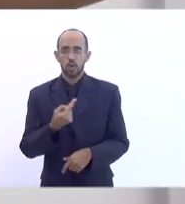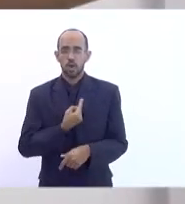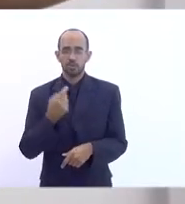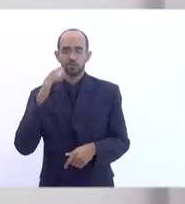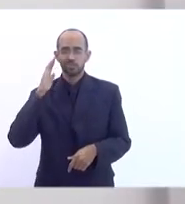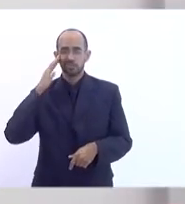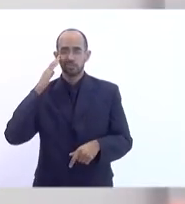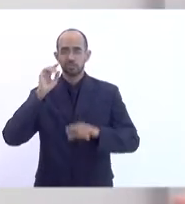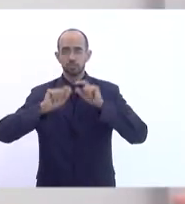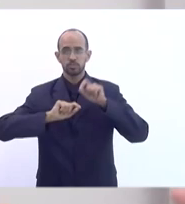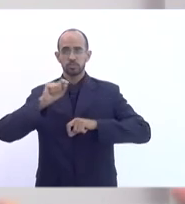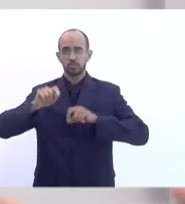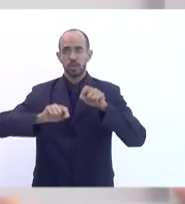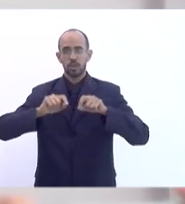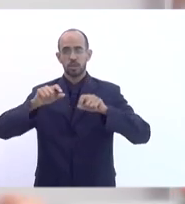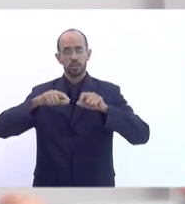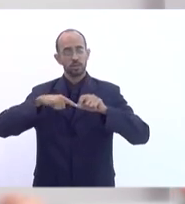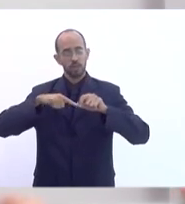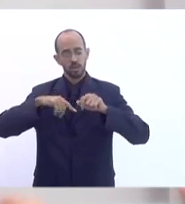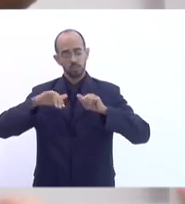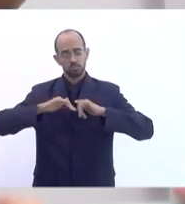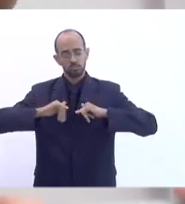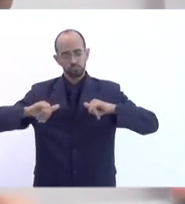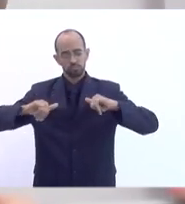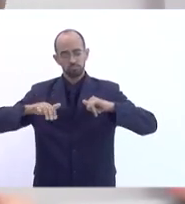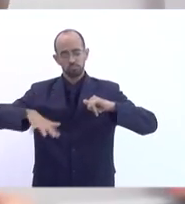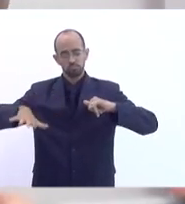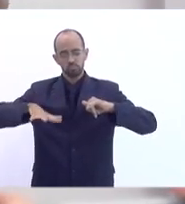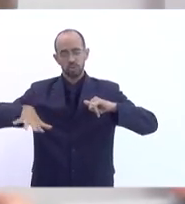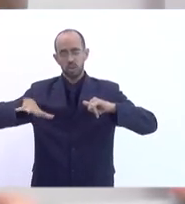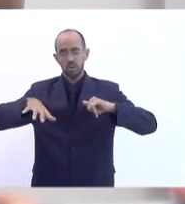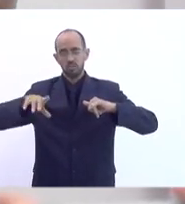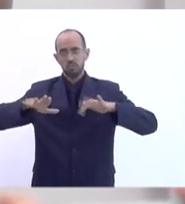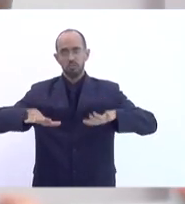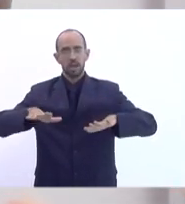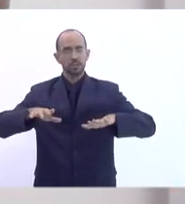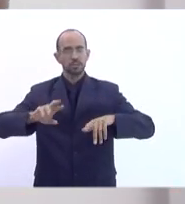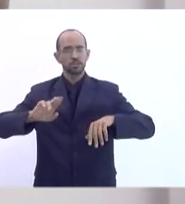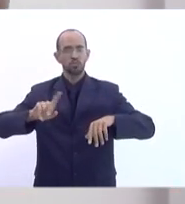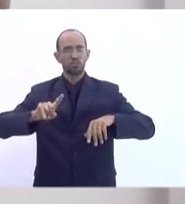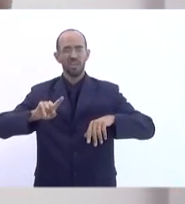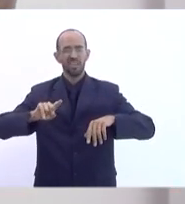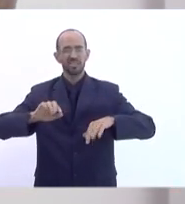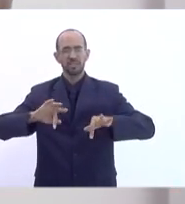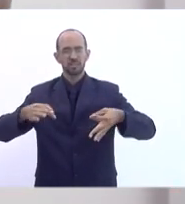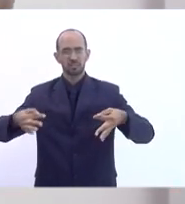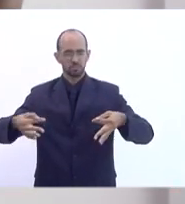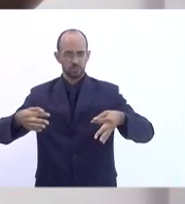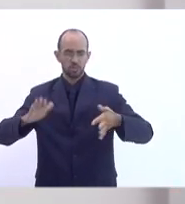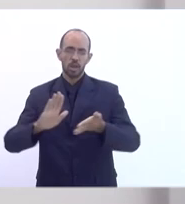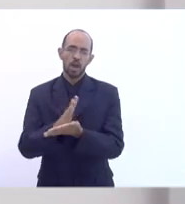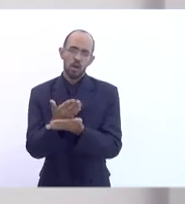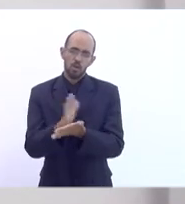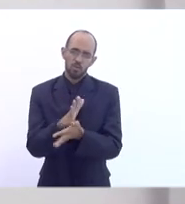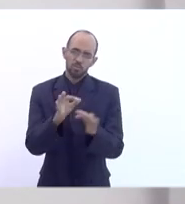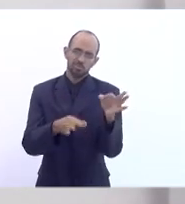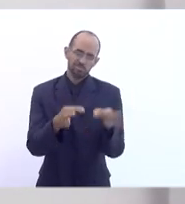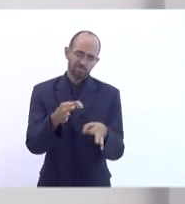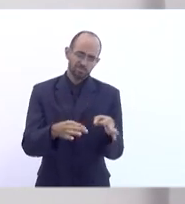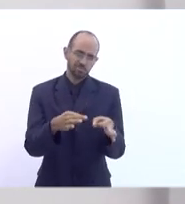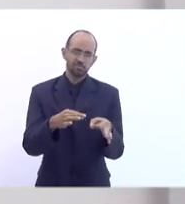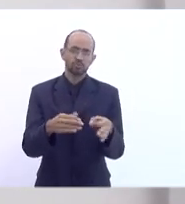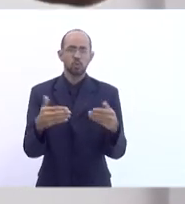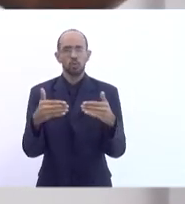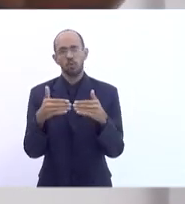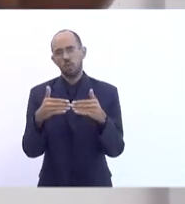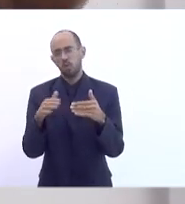tese de recuperação repercussão geral não é passivo não é Pacífico existem juízos que entendem